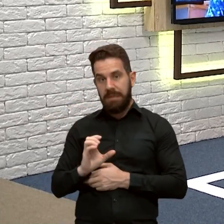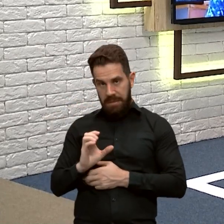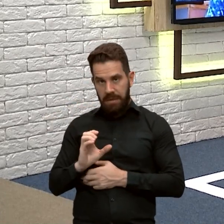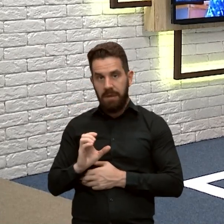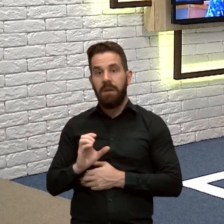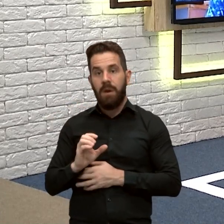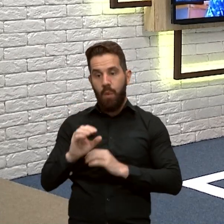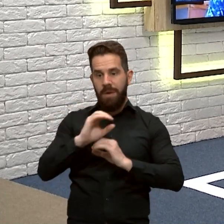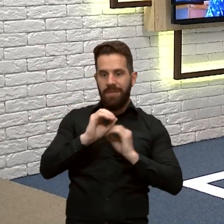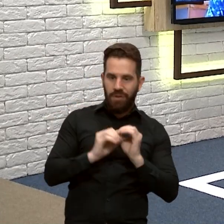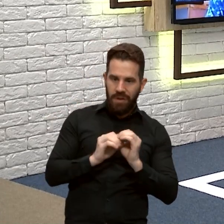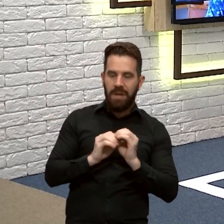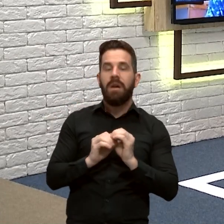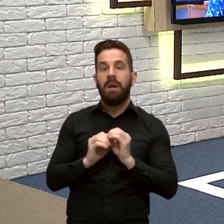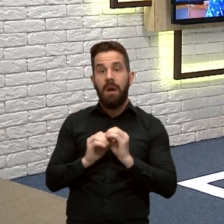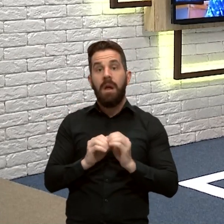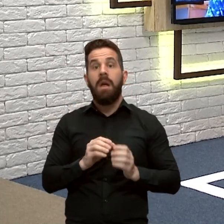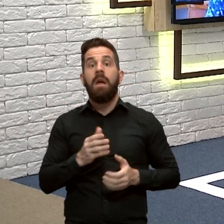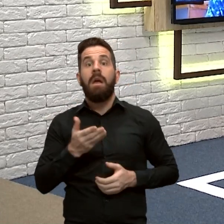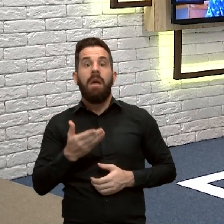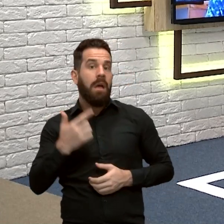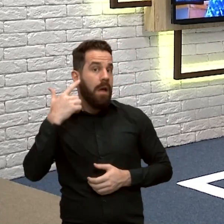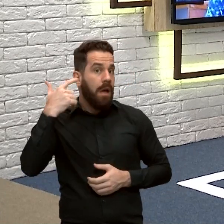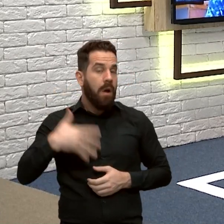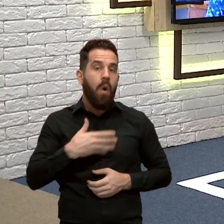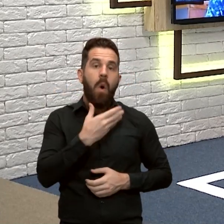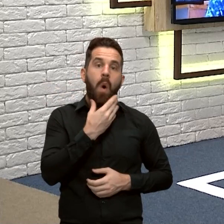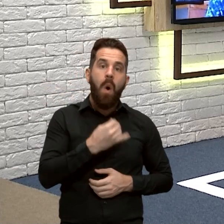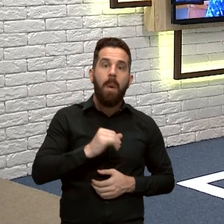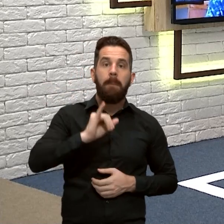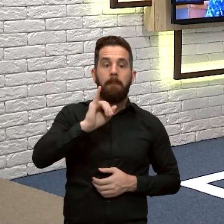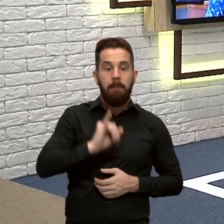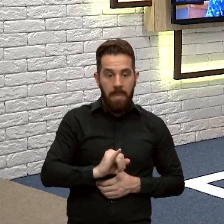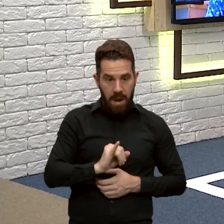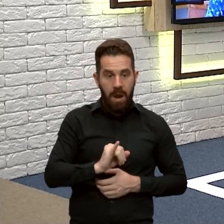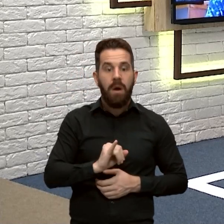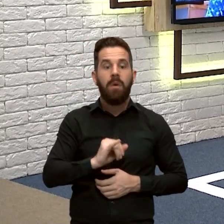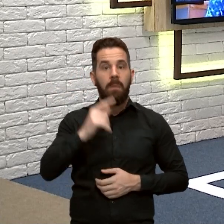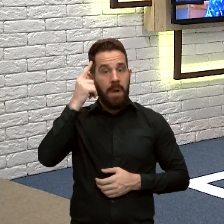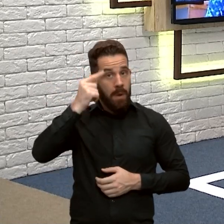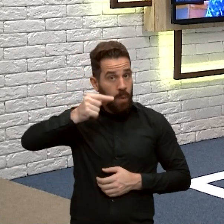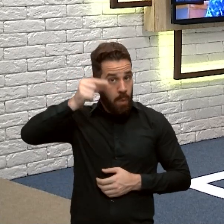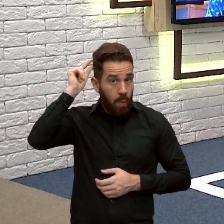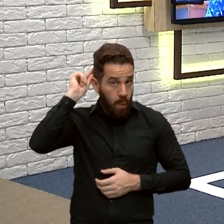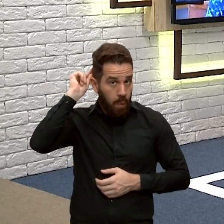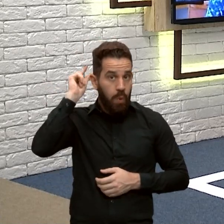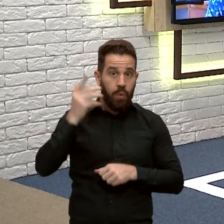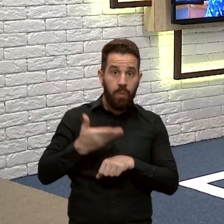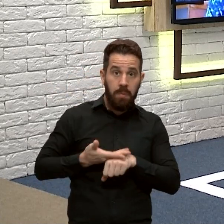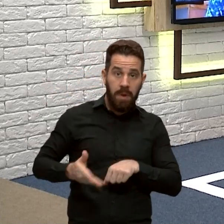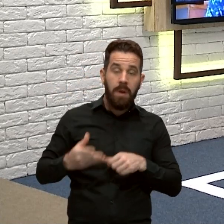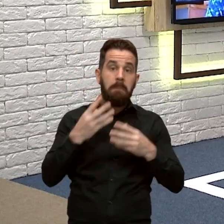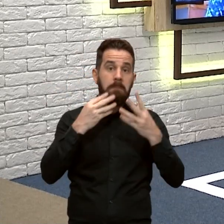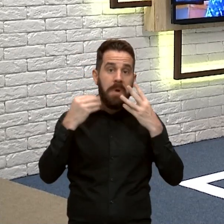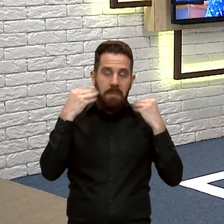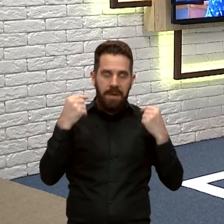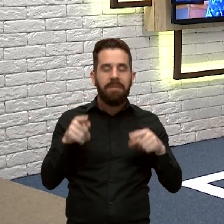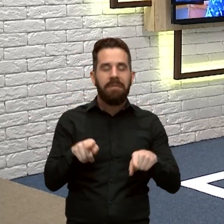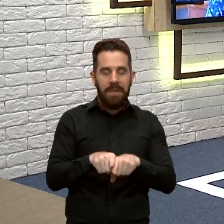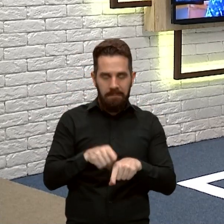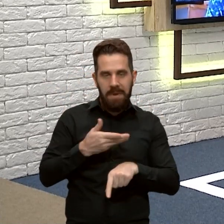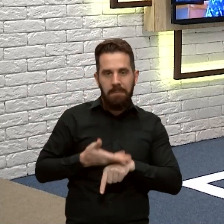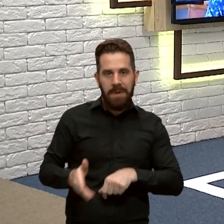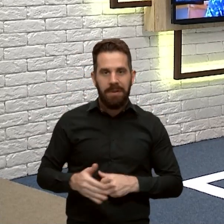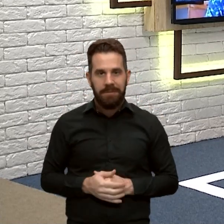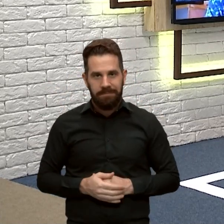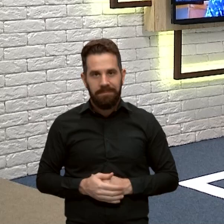branco, magro, com cabelos curtos e grisalhos e também barba um pouco grisalha. Olá, muito obrigada pela sua presença,